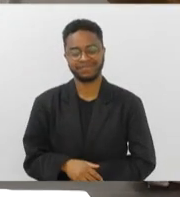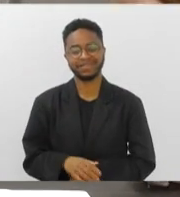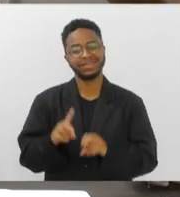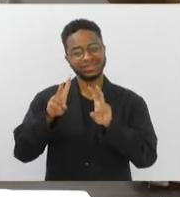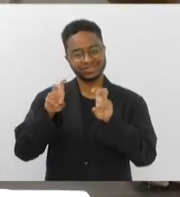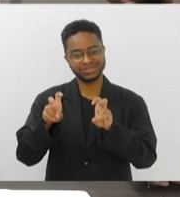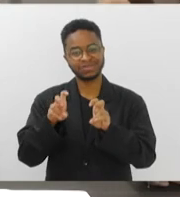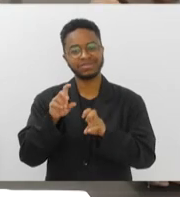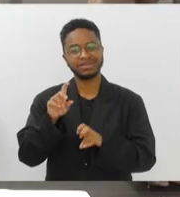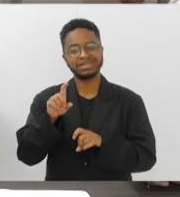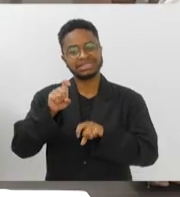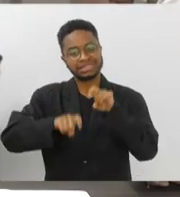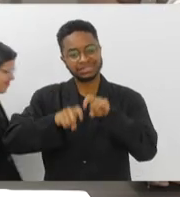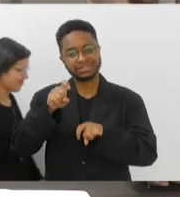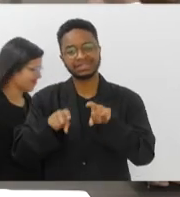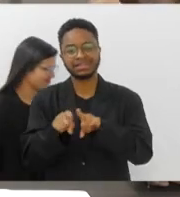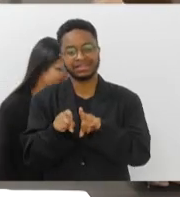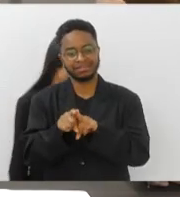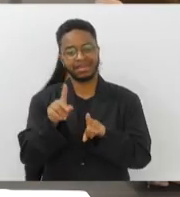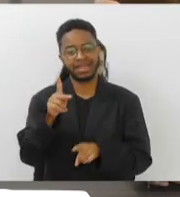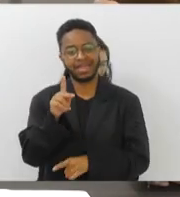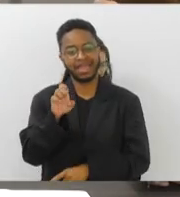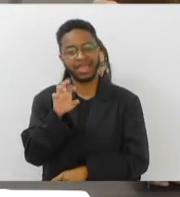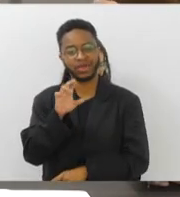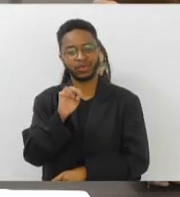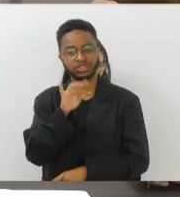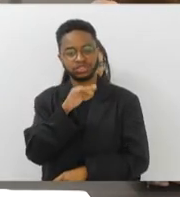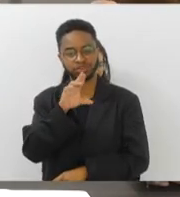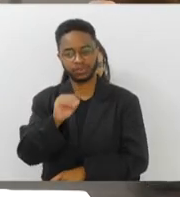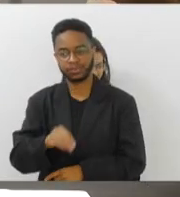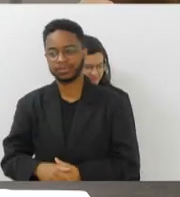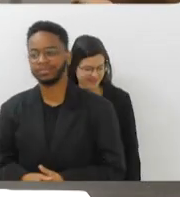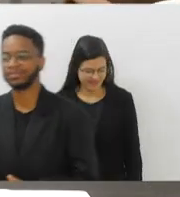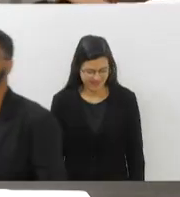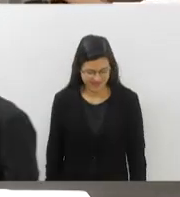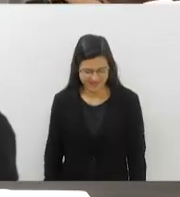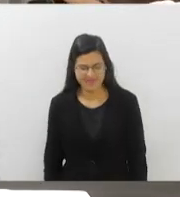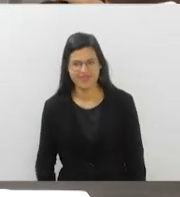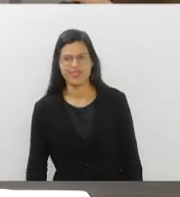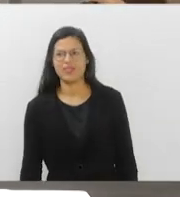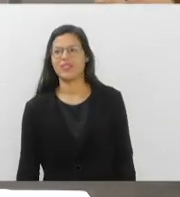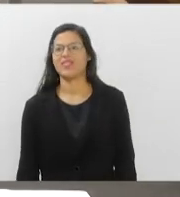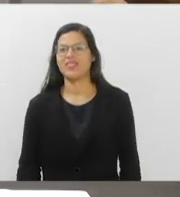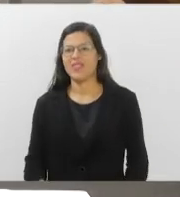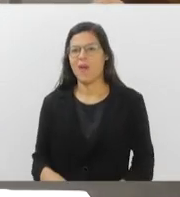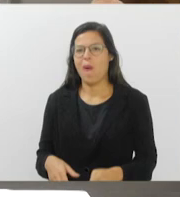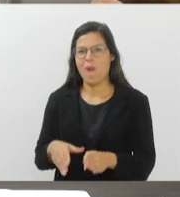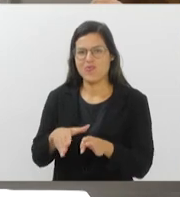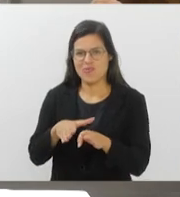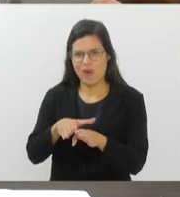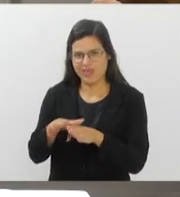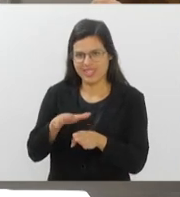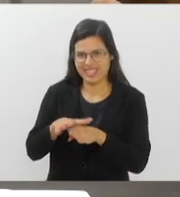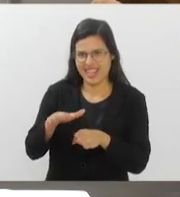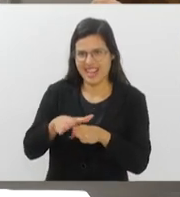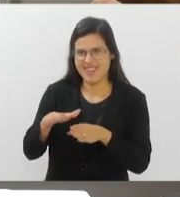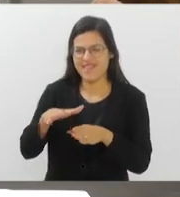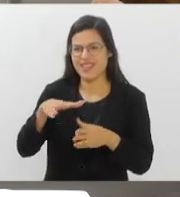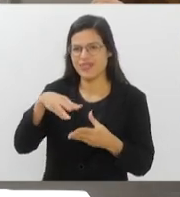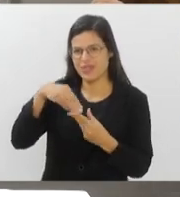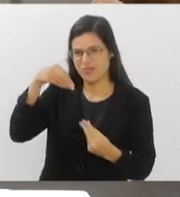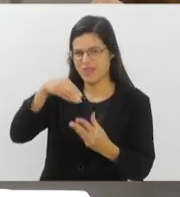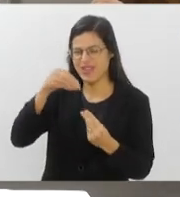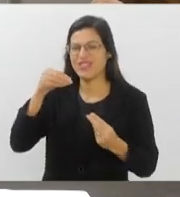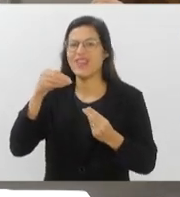sexualidade e erotismo para o deputado Mitz. O aconselhamento espiritual que eu recebi foi de me calar.